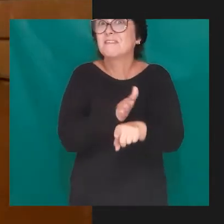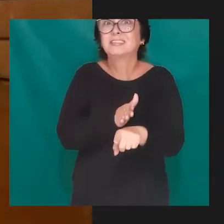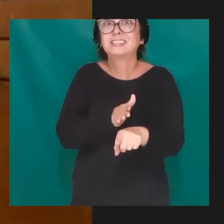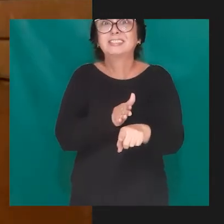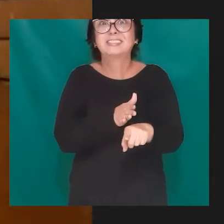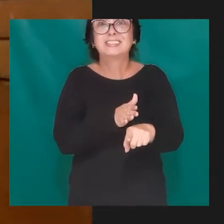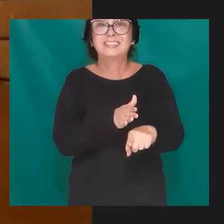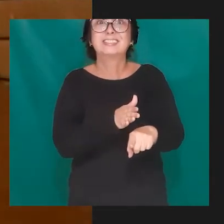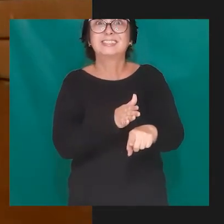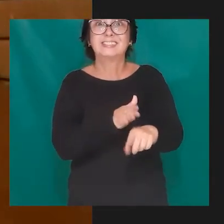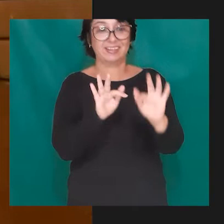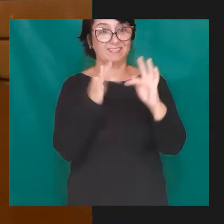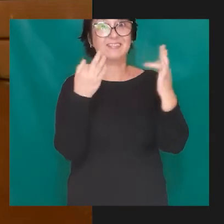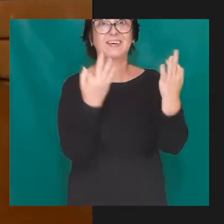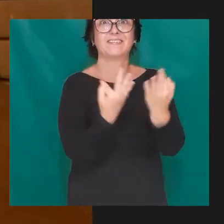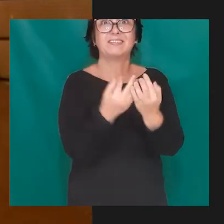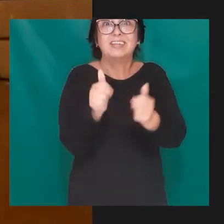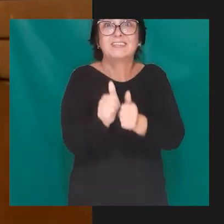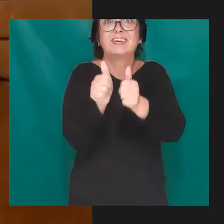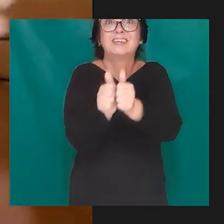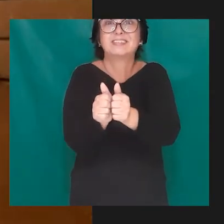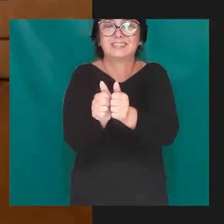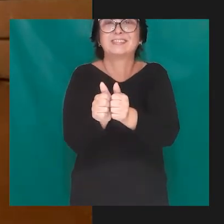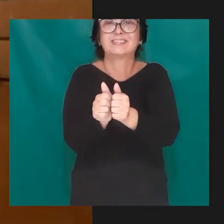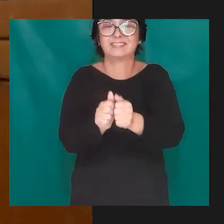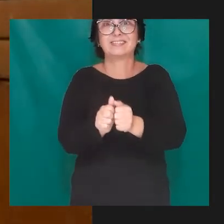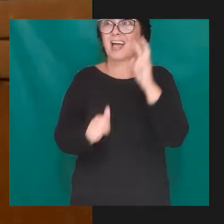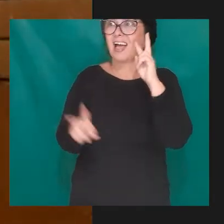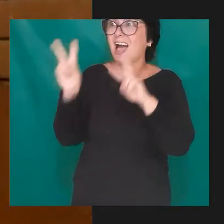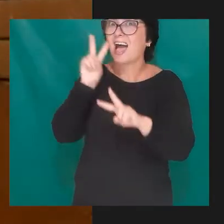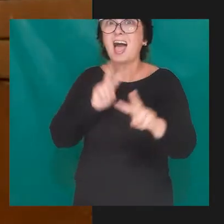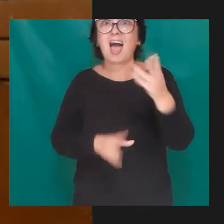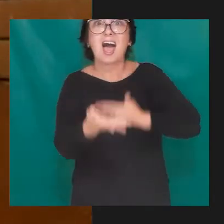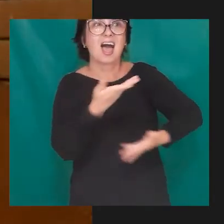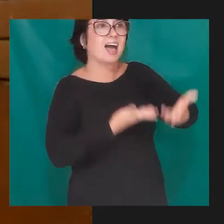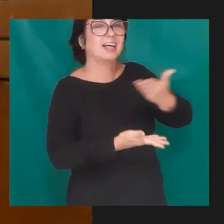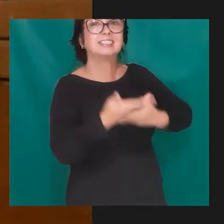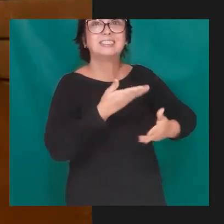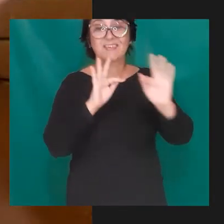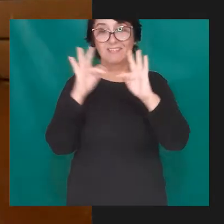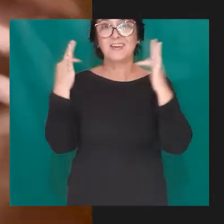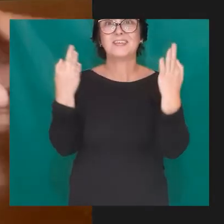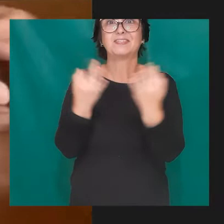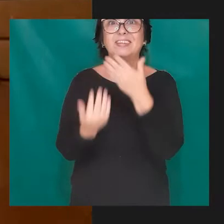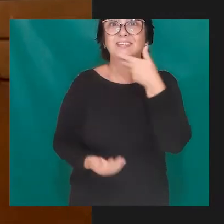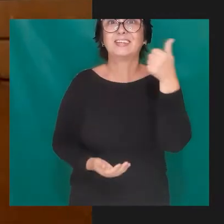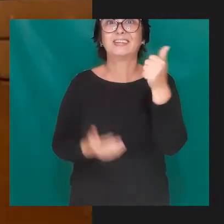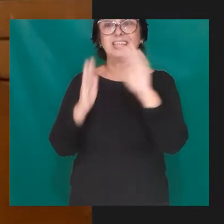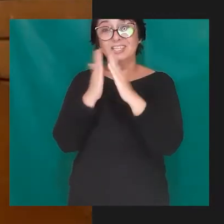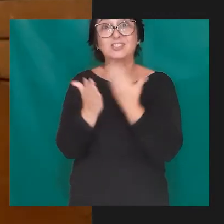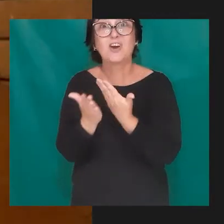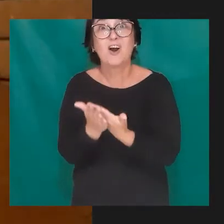criança não vai sozinha. Então, quando ele acaba tocando, as relações dentro da família melhoram, as relações dentro da escola